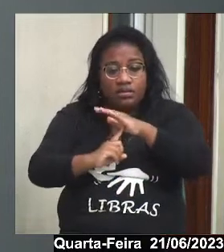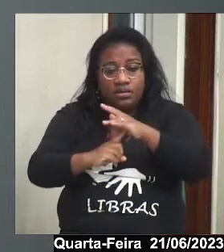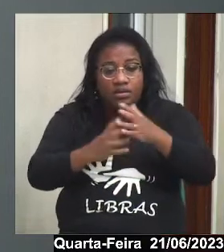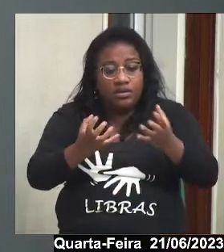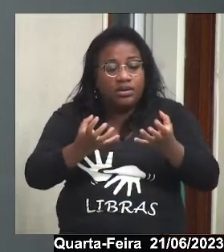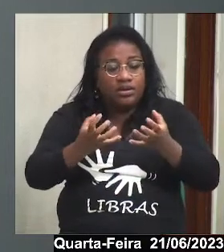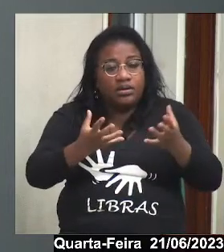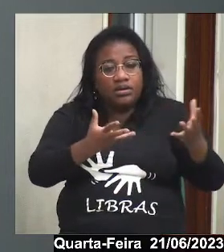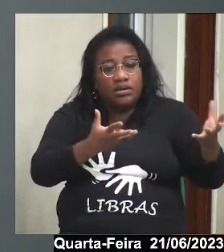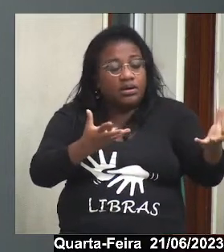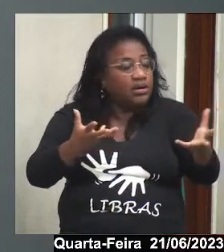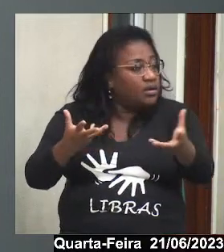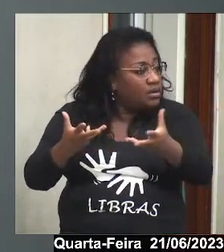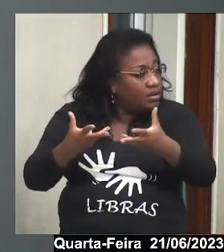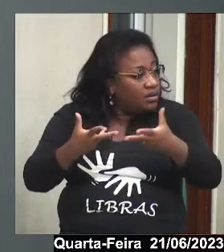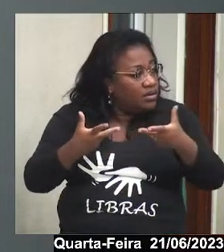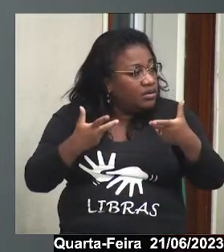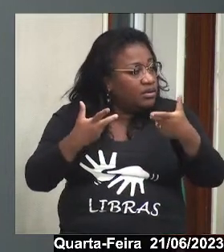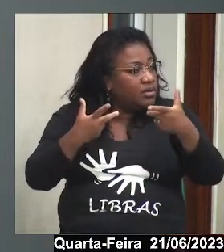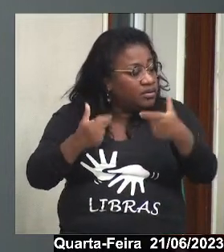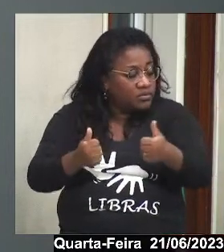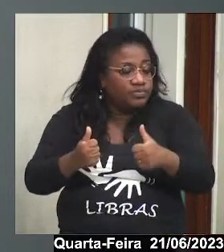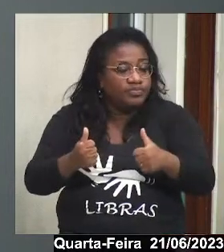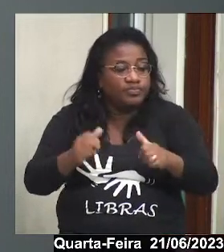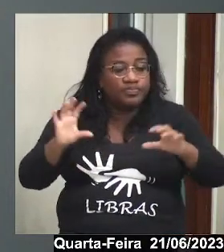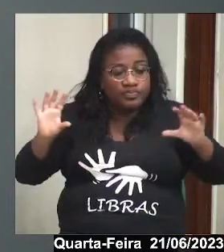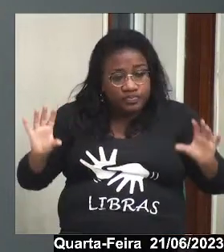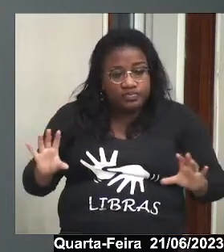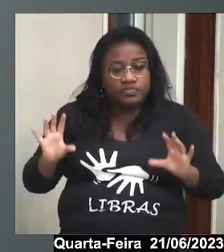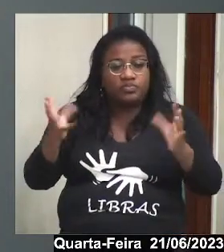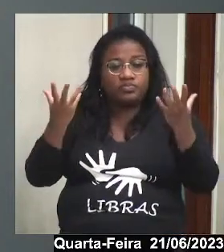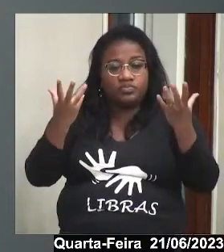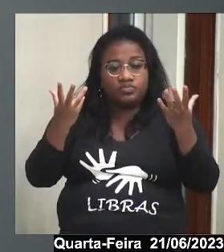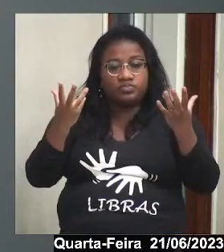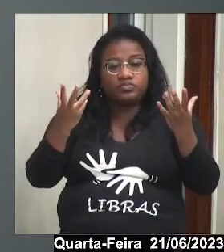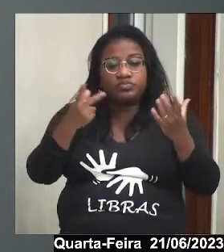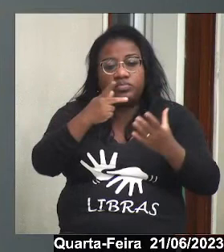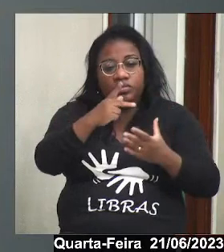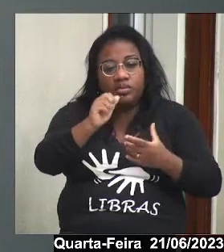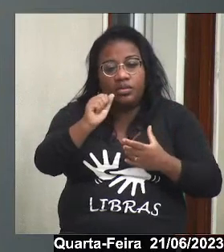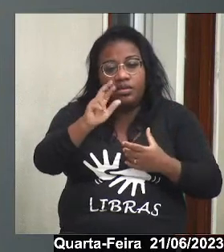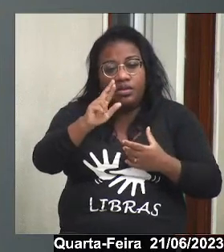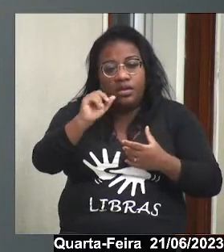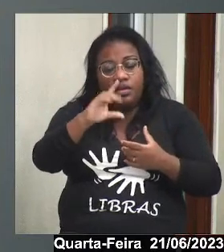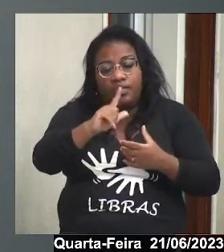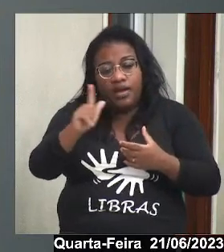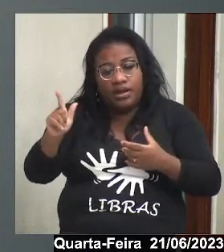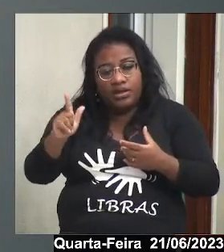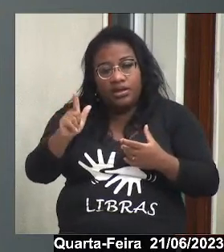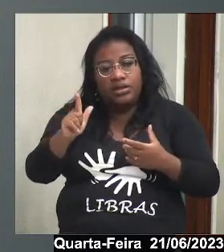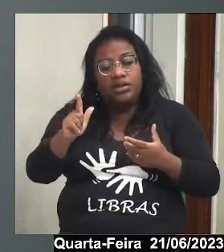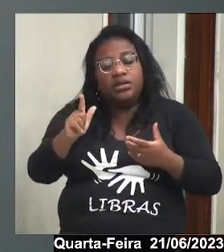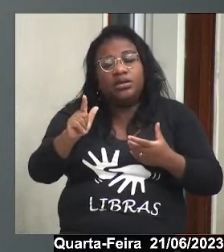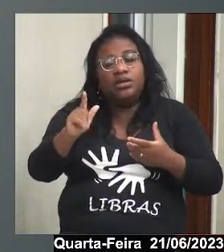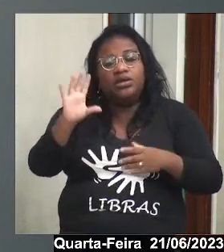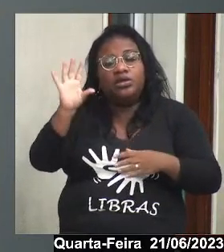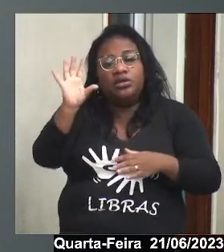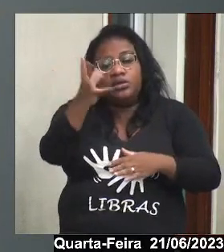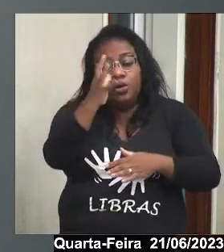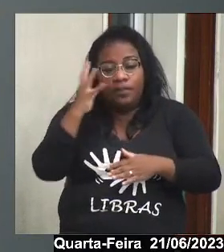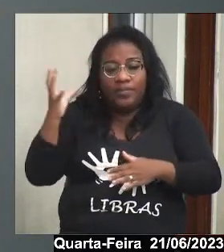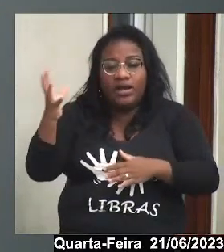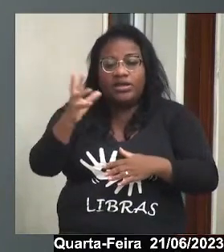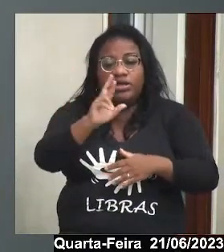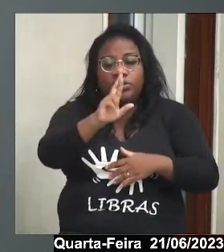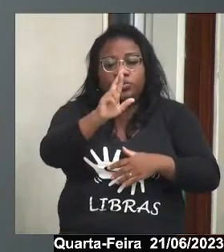deixar aqui alguns convites, né? Mais uma vez, reforçando o evento que eu estou fazendo no Parque do Riso, um evento cultural aí, que vai